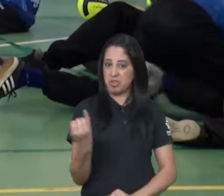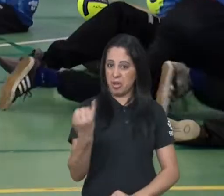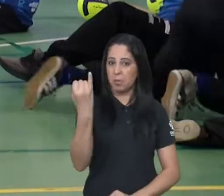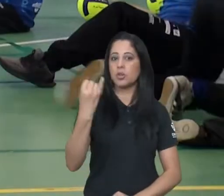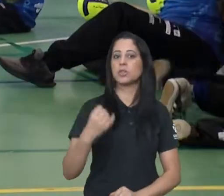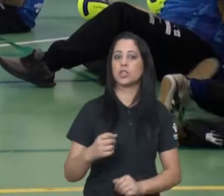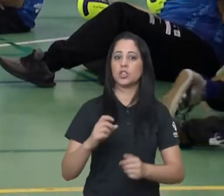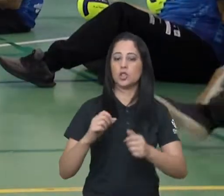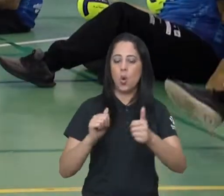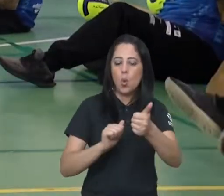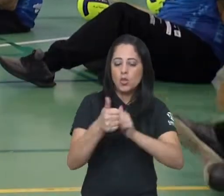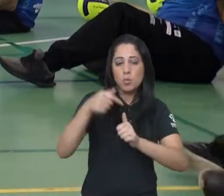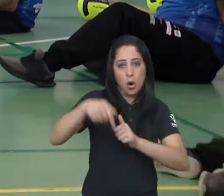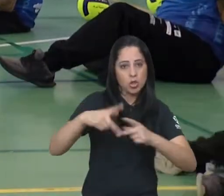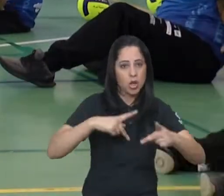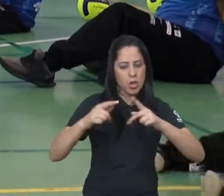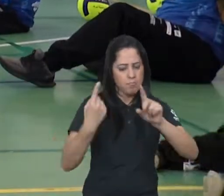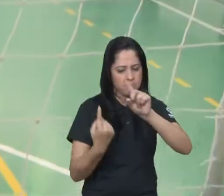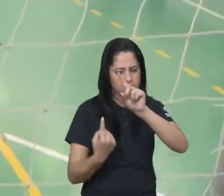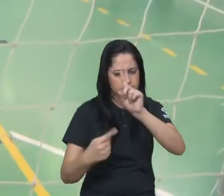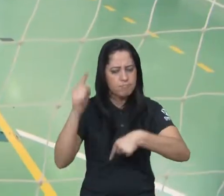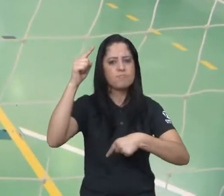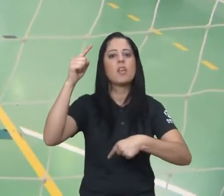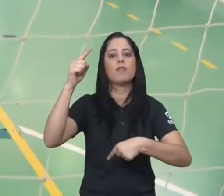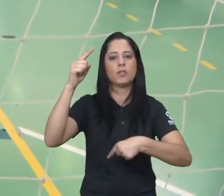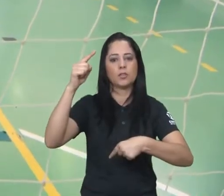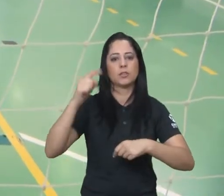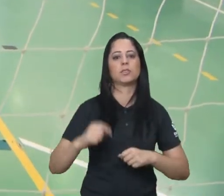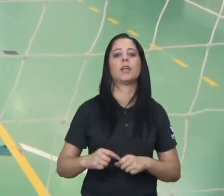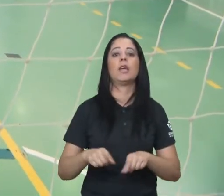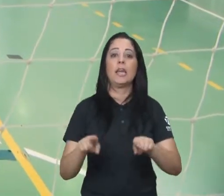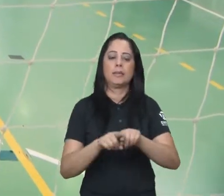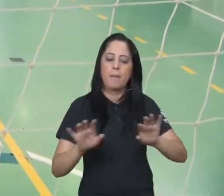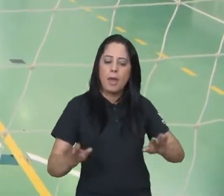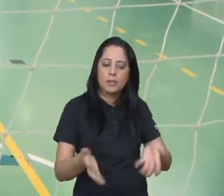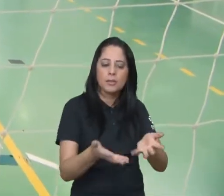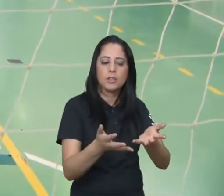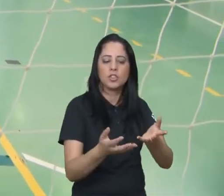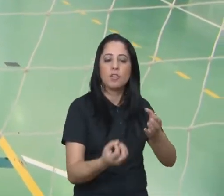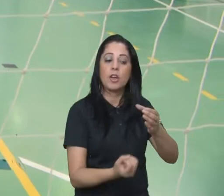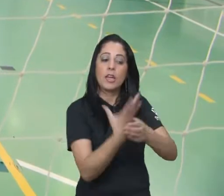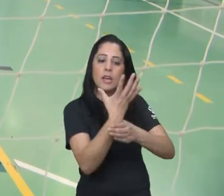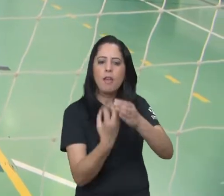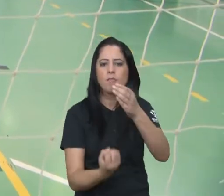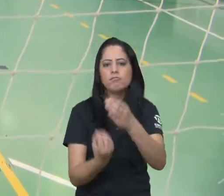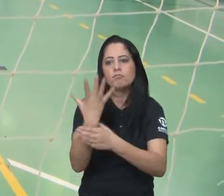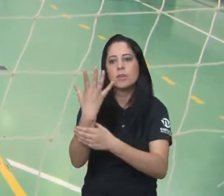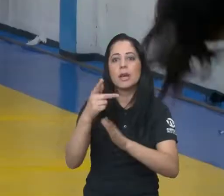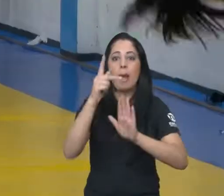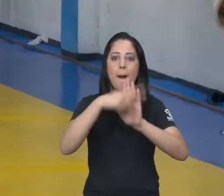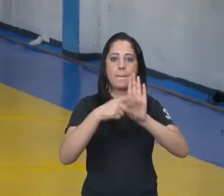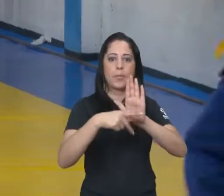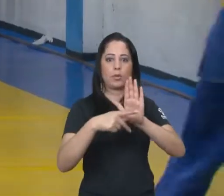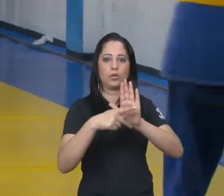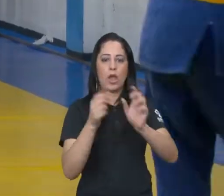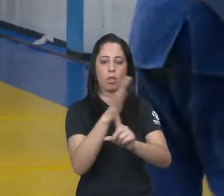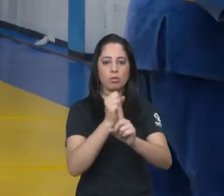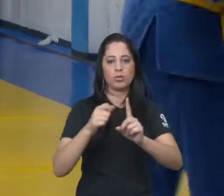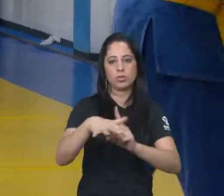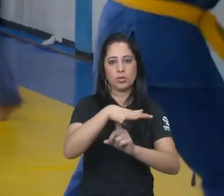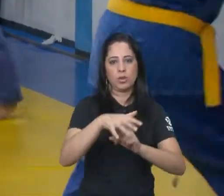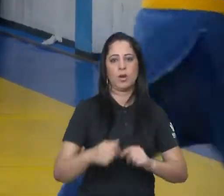para o desenvolvimento do esporte na cidade, assim como no incentivo para que surjam projetos sociais que ajudem